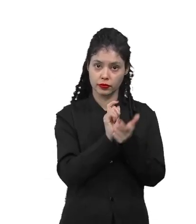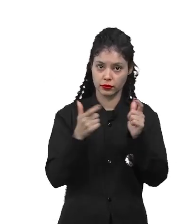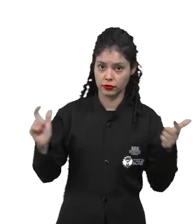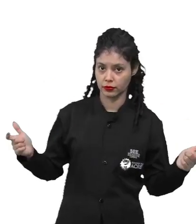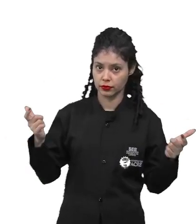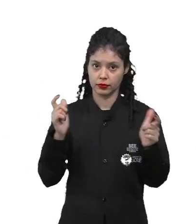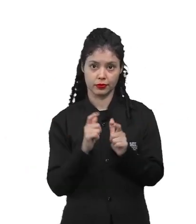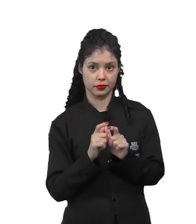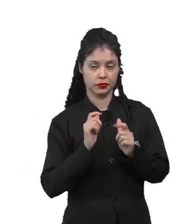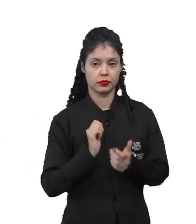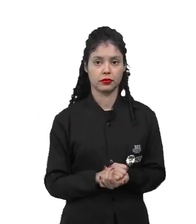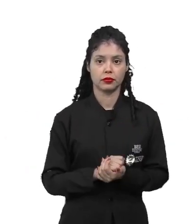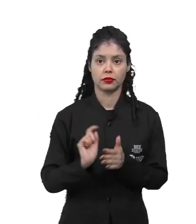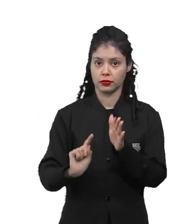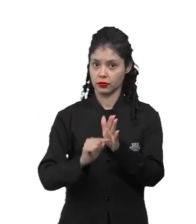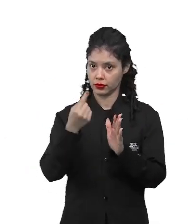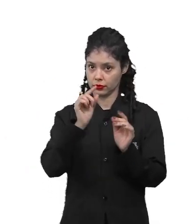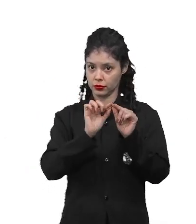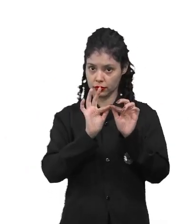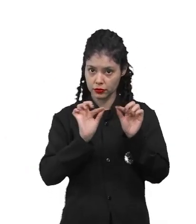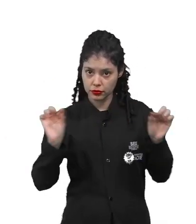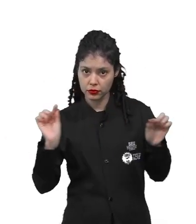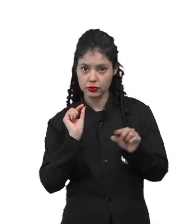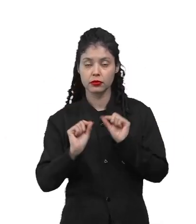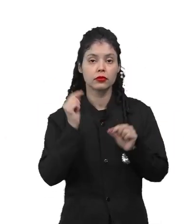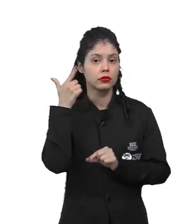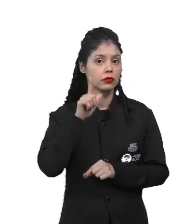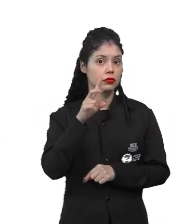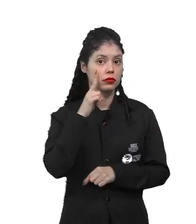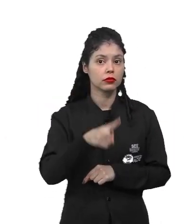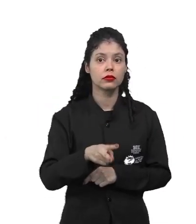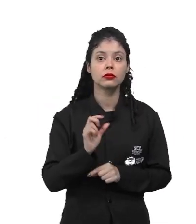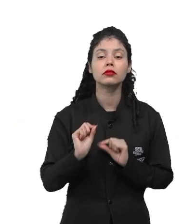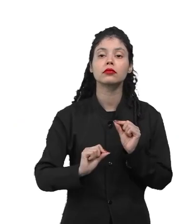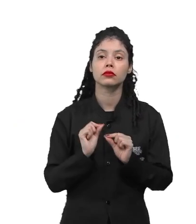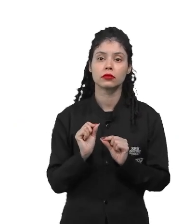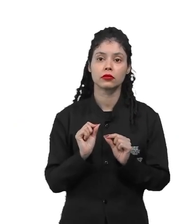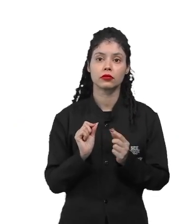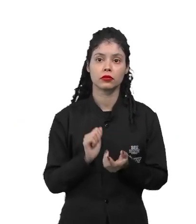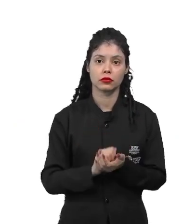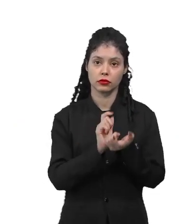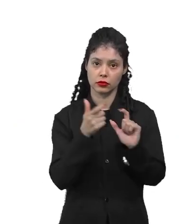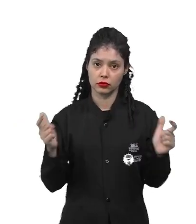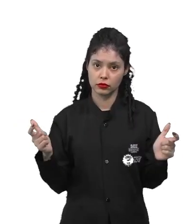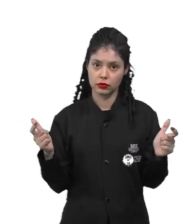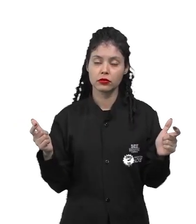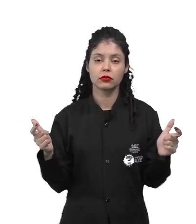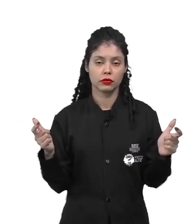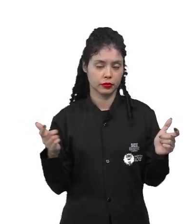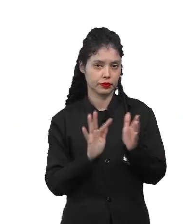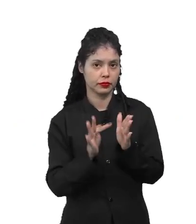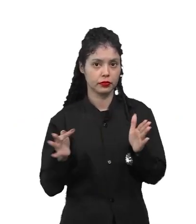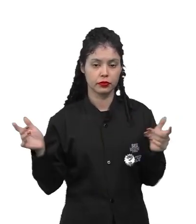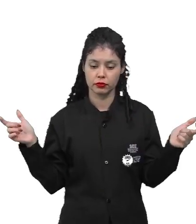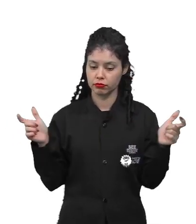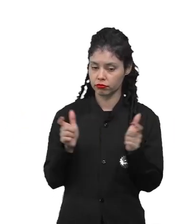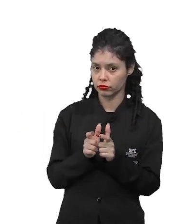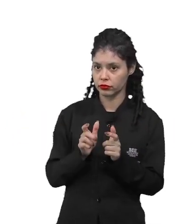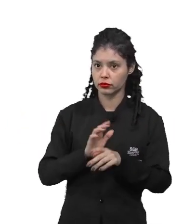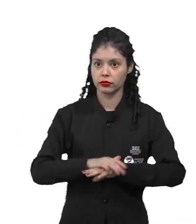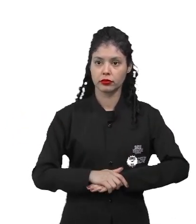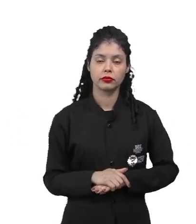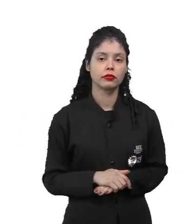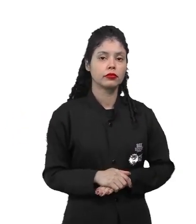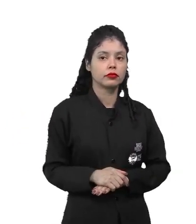crescente e decrescente. Na primeira linha, eu consigo identificar funções crescentes. Na segunda linha, as funções decrescentes, tá